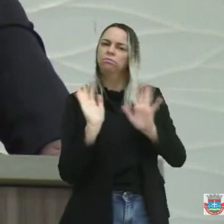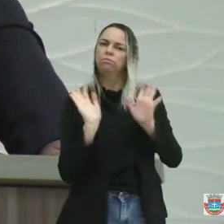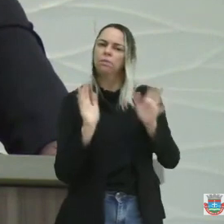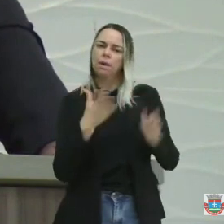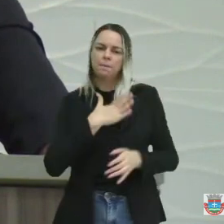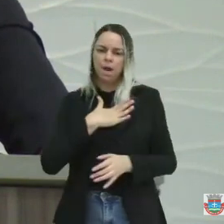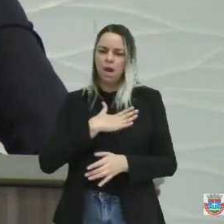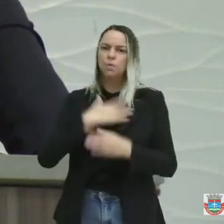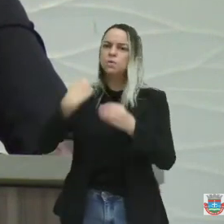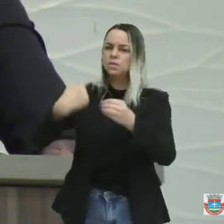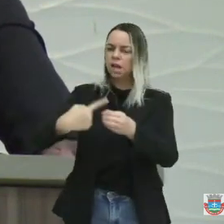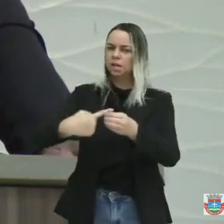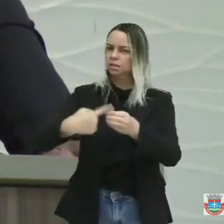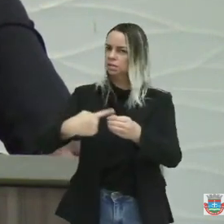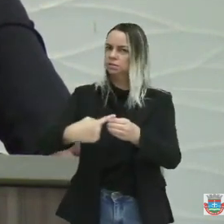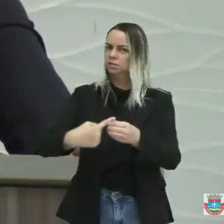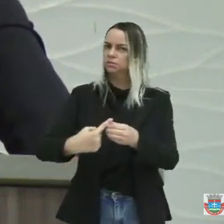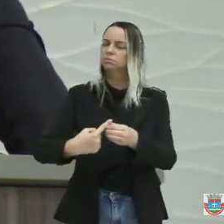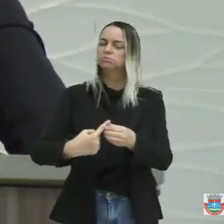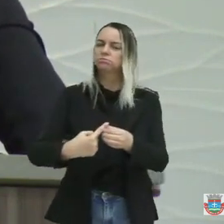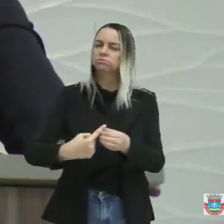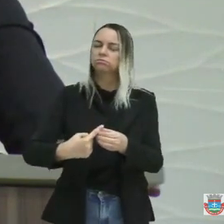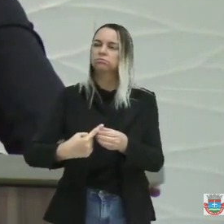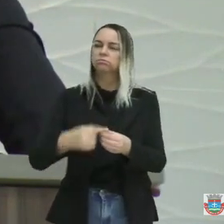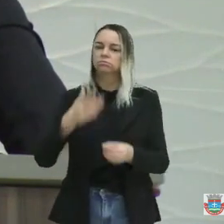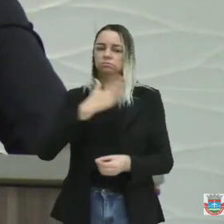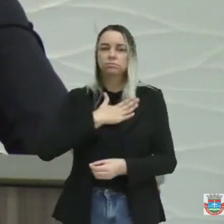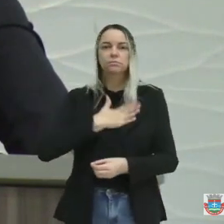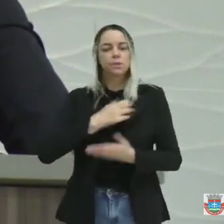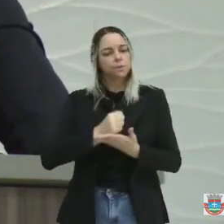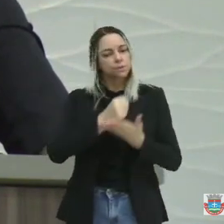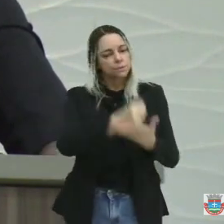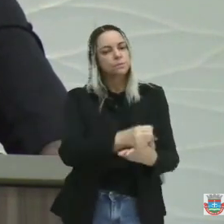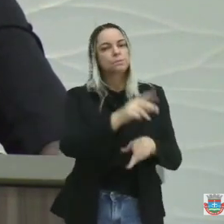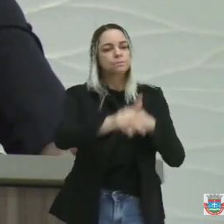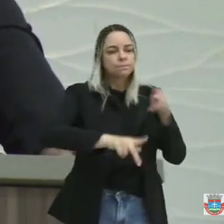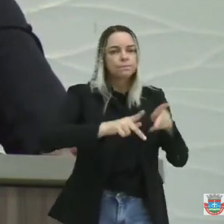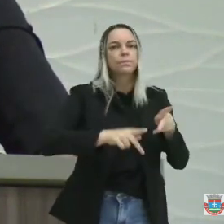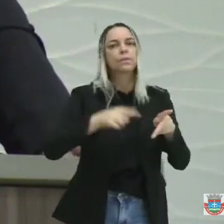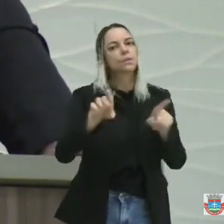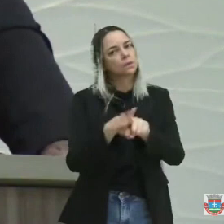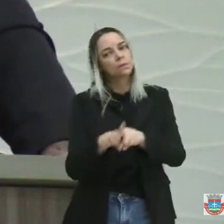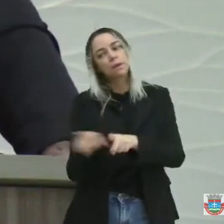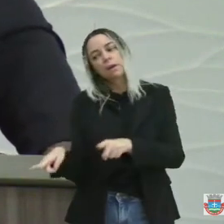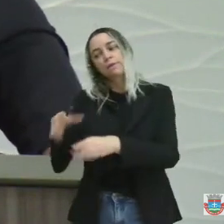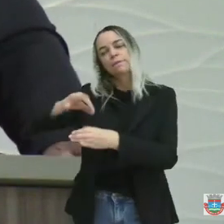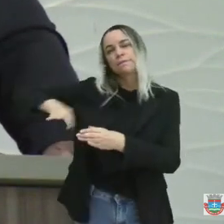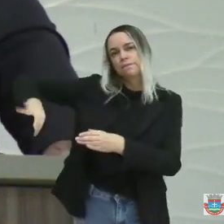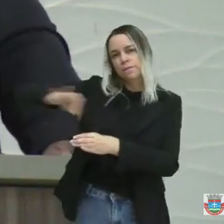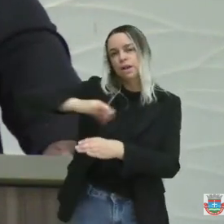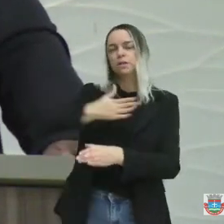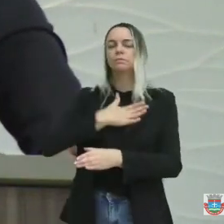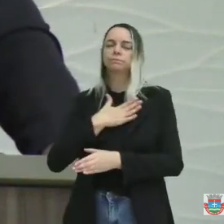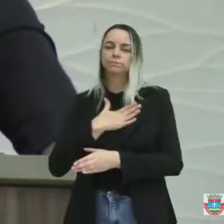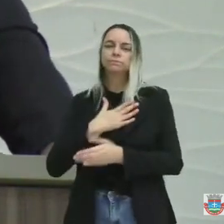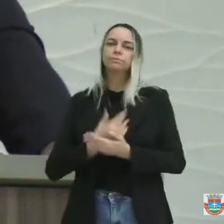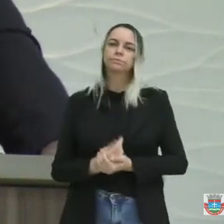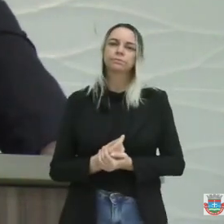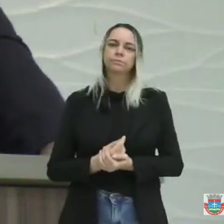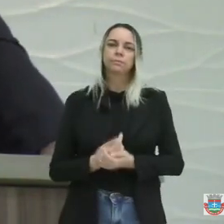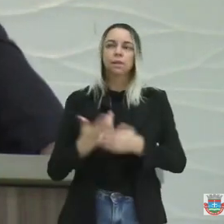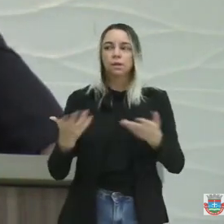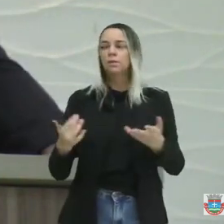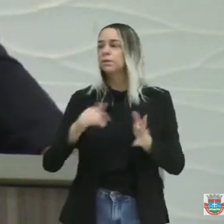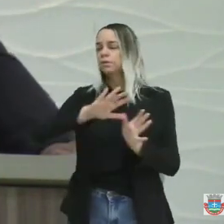meu município, o meu povo e a minha vila. Quanto à estrada,